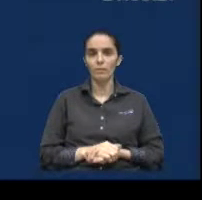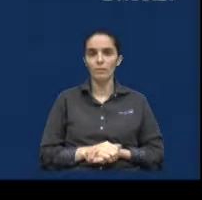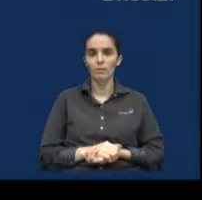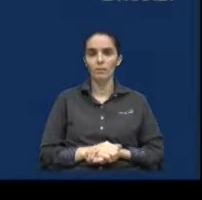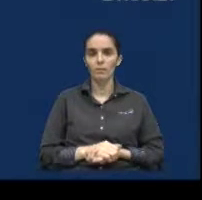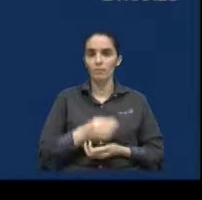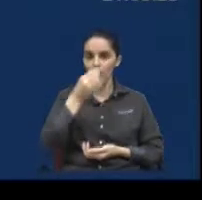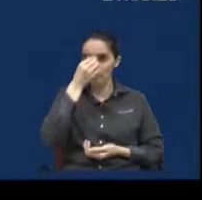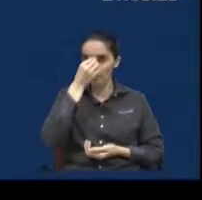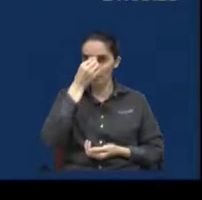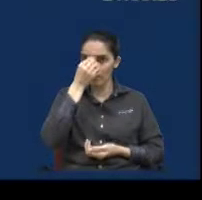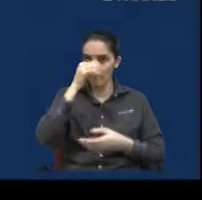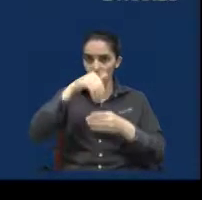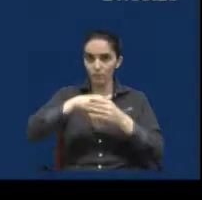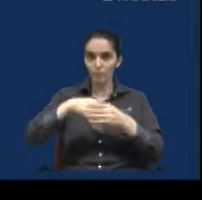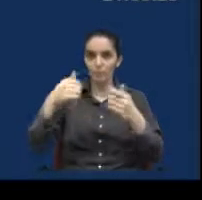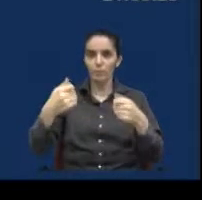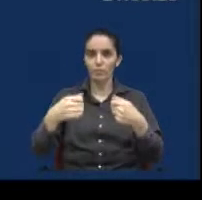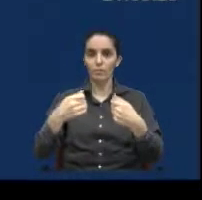Jorge Freitas.